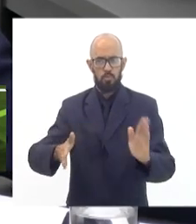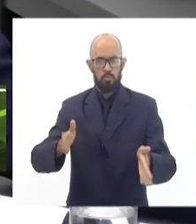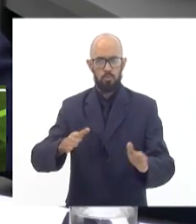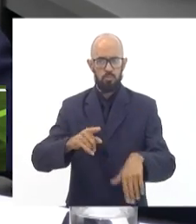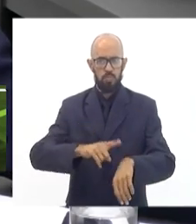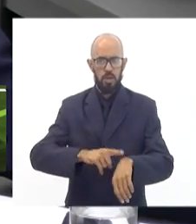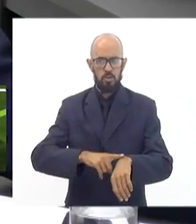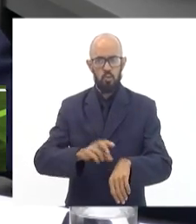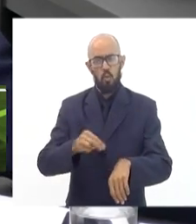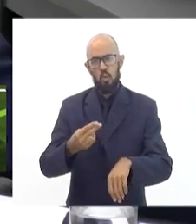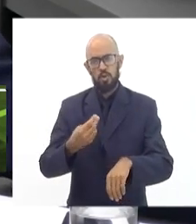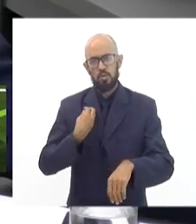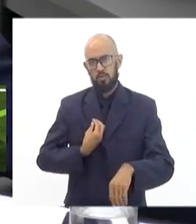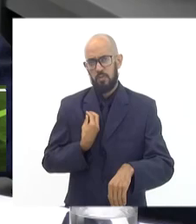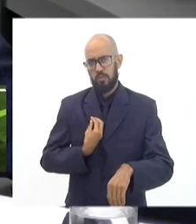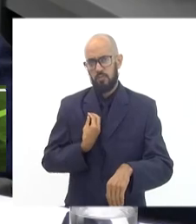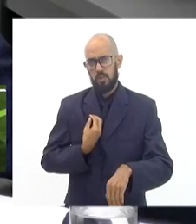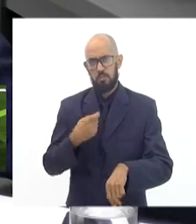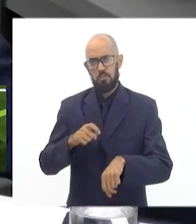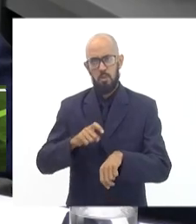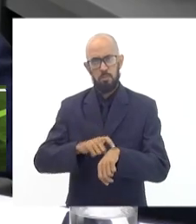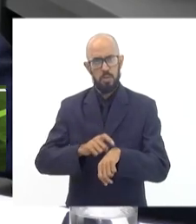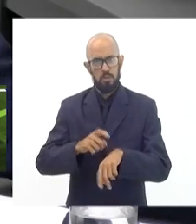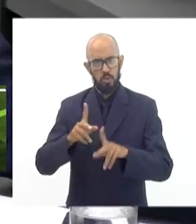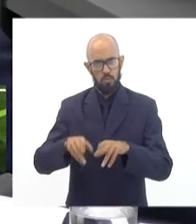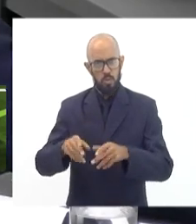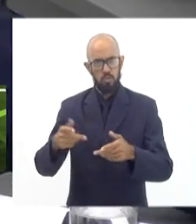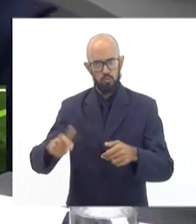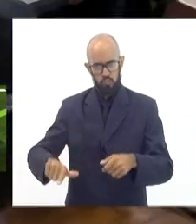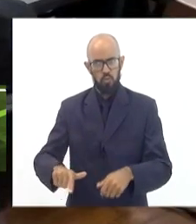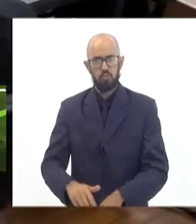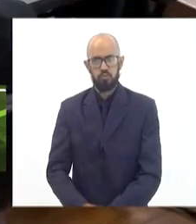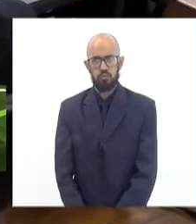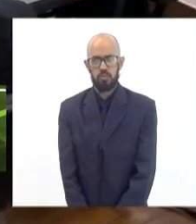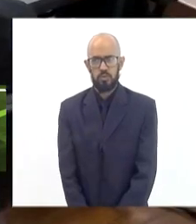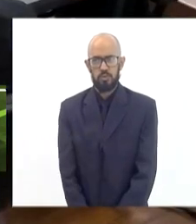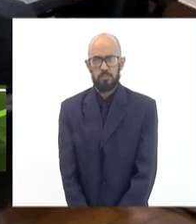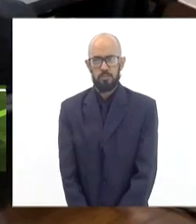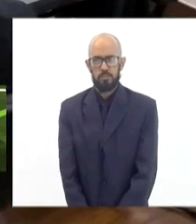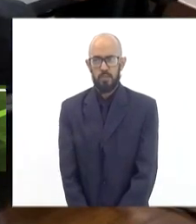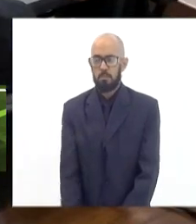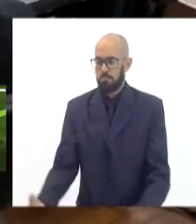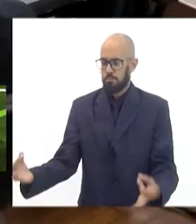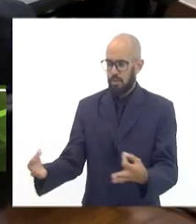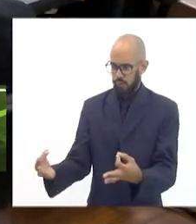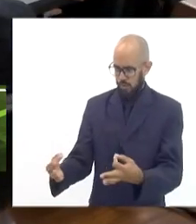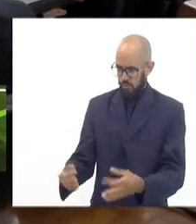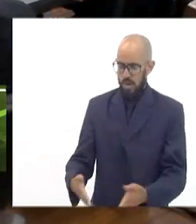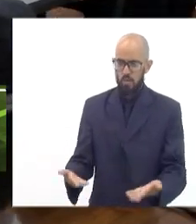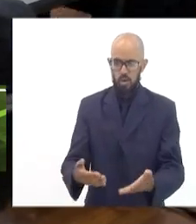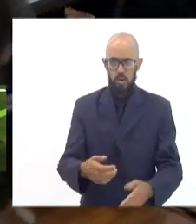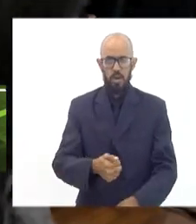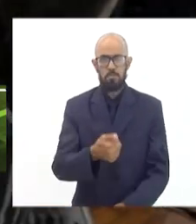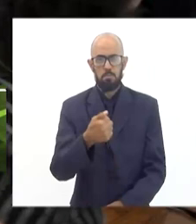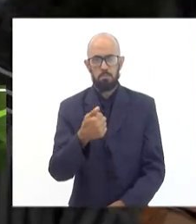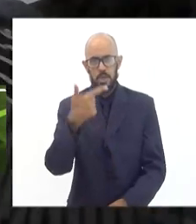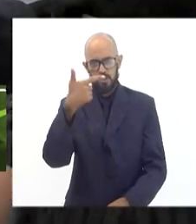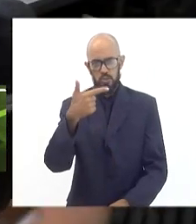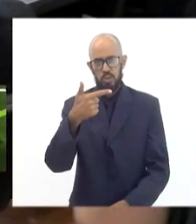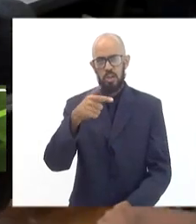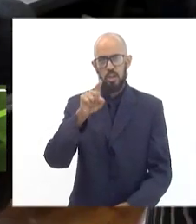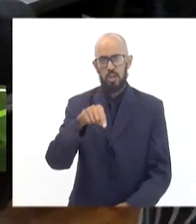momentos terríveis como isso pertinho olha só só onze doze 25